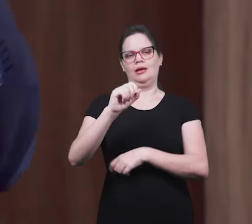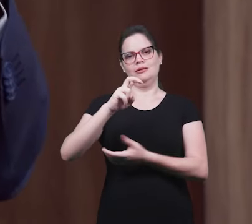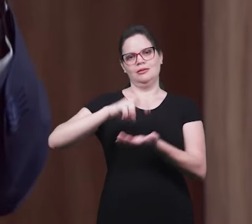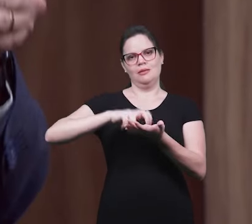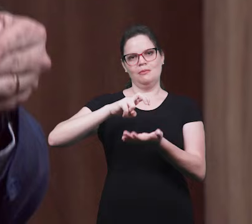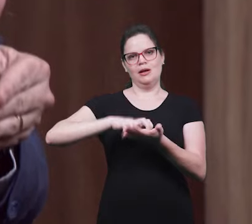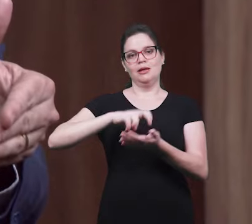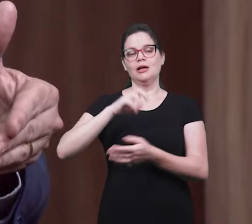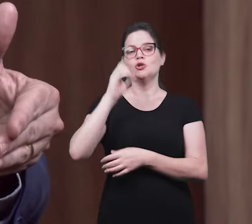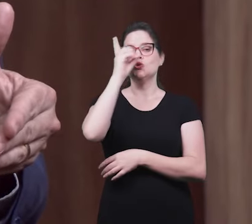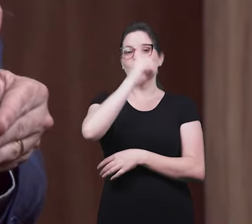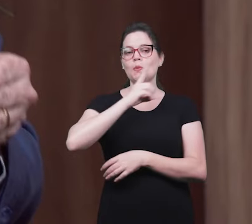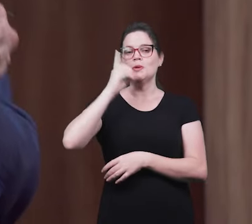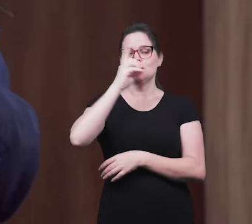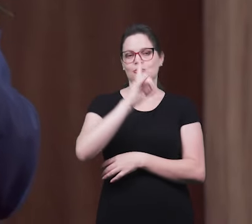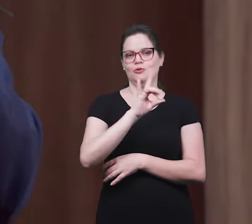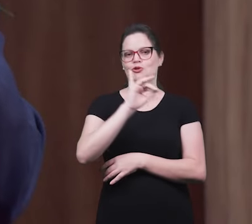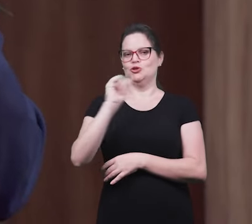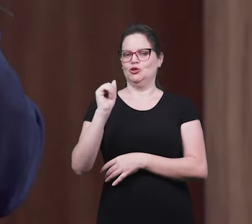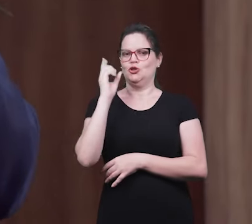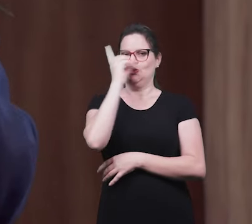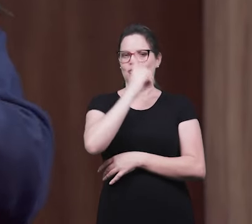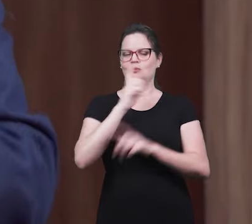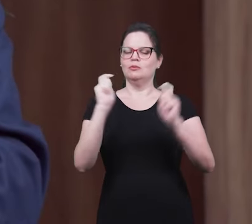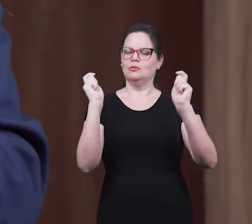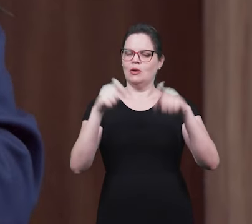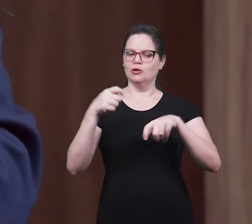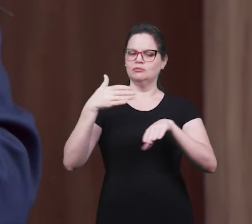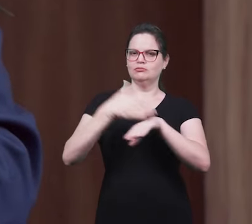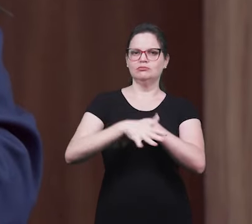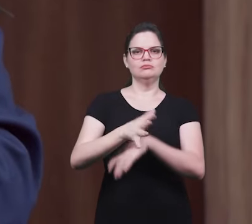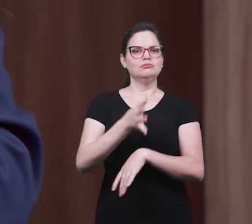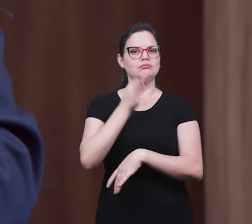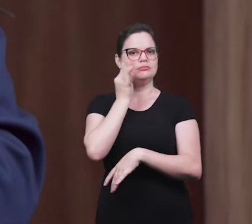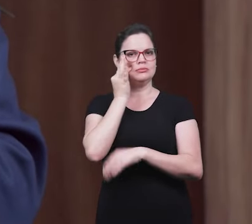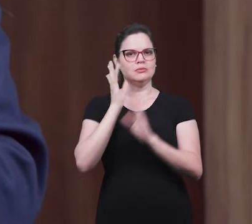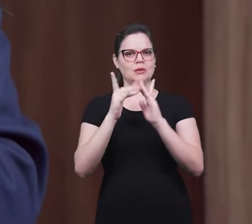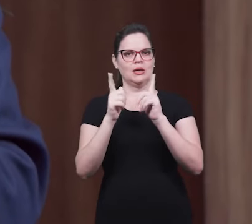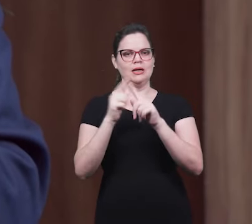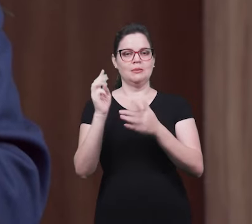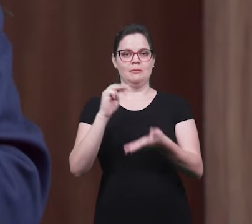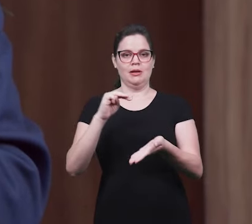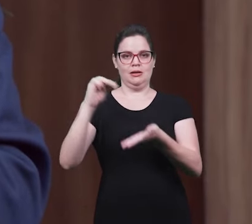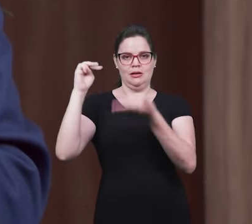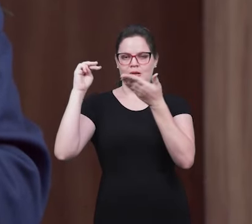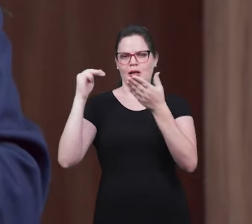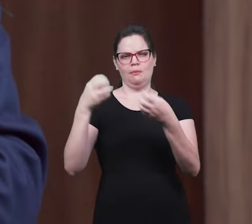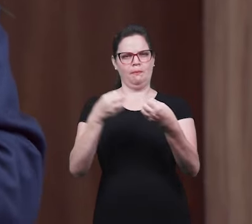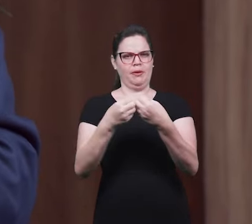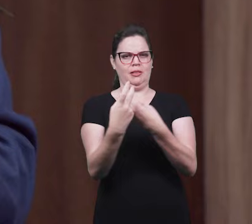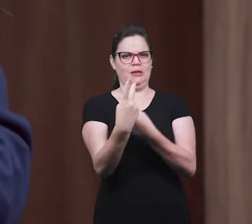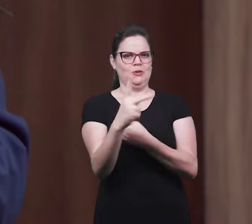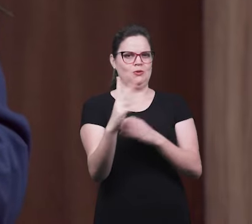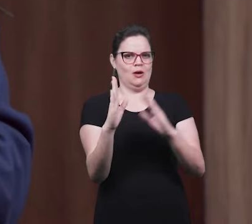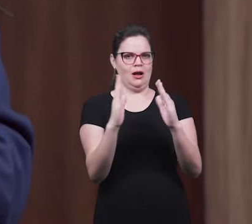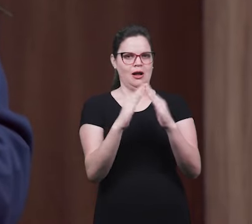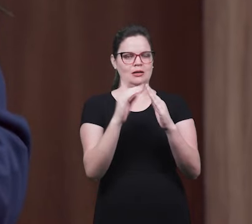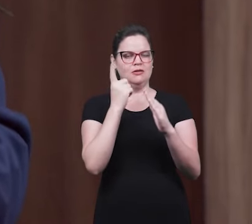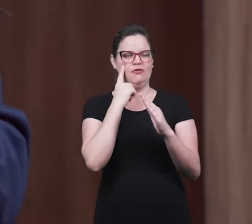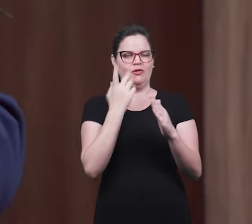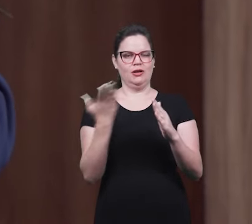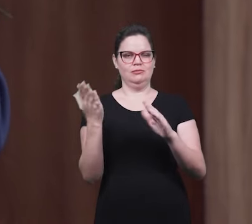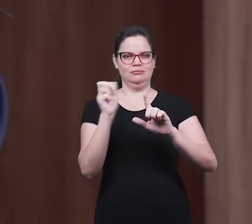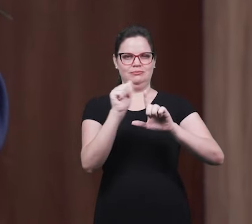às 10 horas da manhã. Você pode assistir na Igreja Maranata mais próxima de sua casa. Aqui já tem um